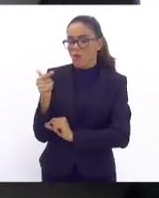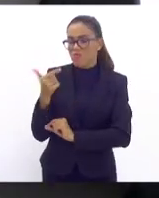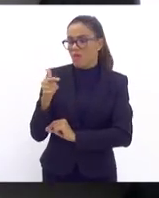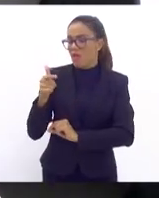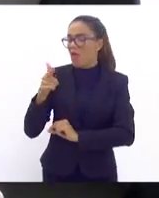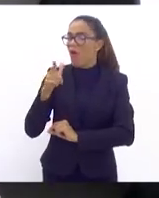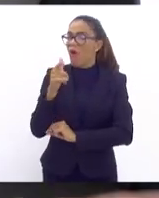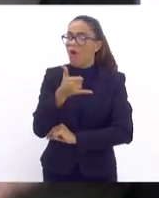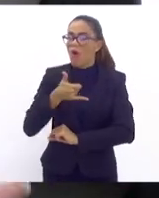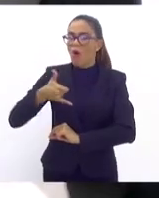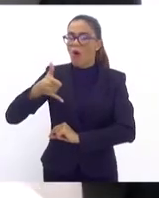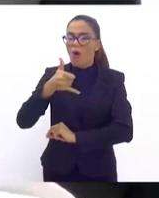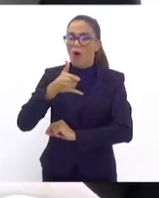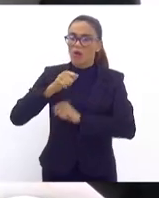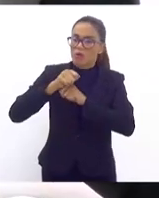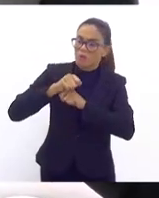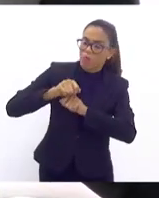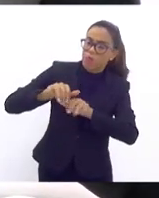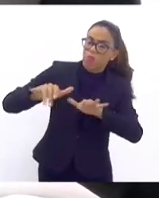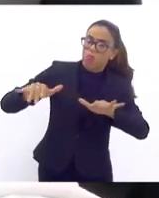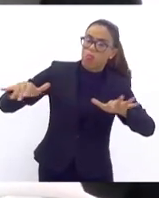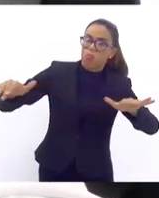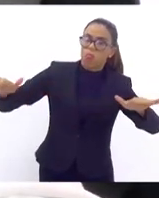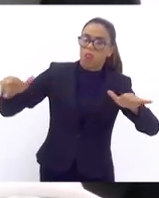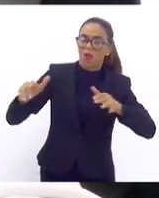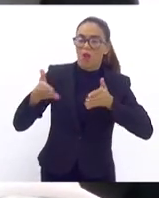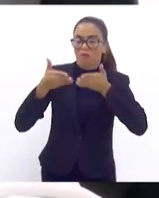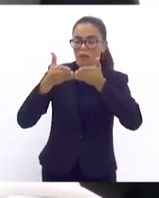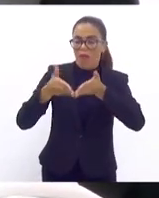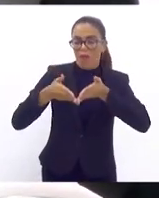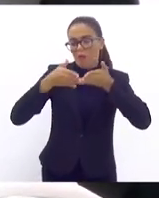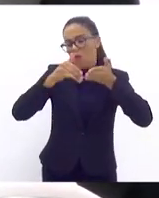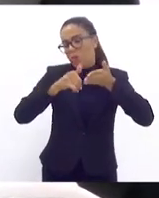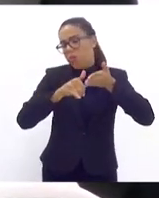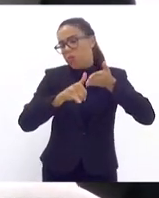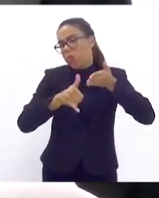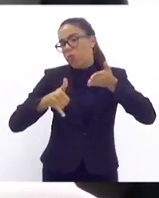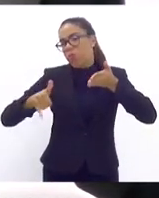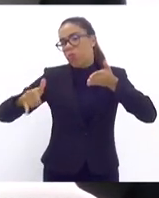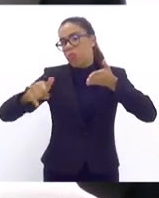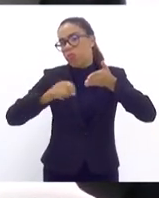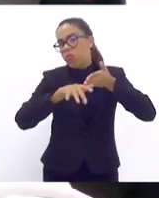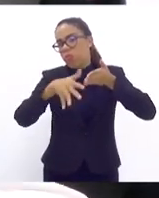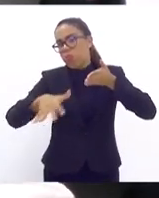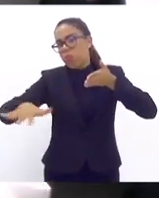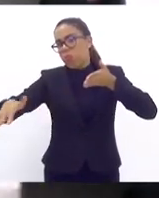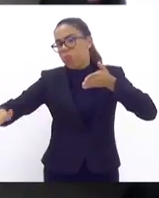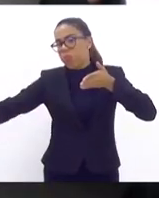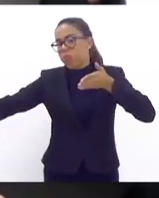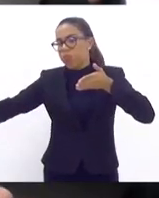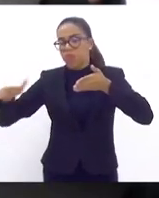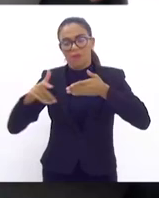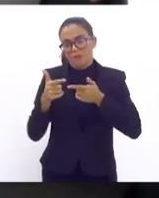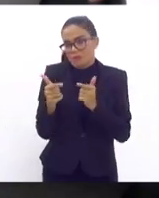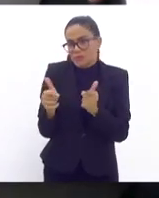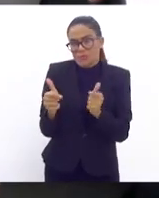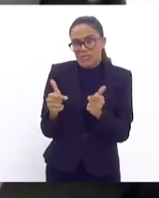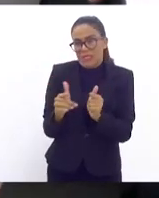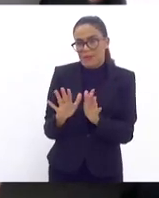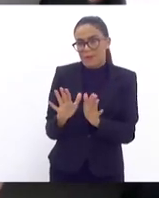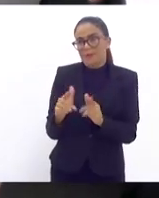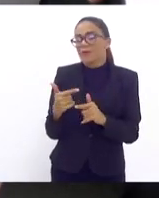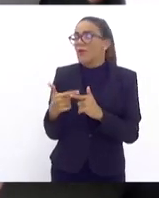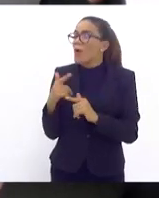de óleo, é por conta justamente de alteração dessa Norman, que acabou privilegiando